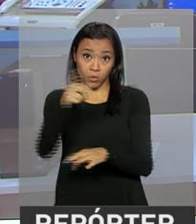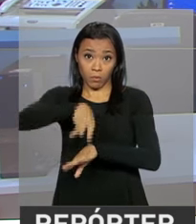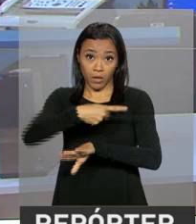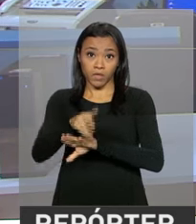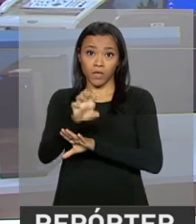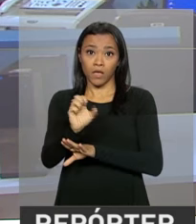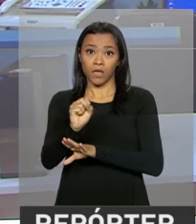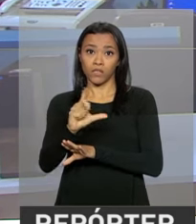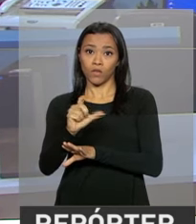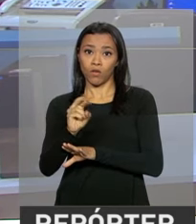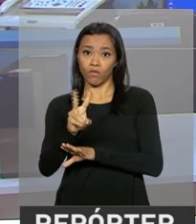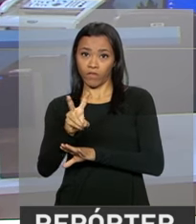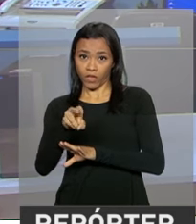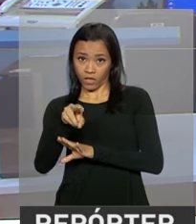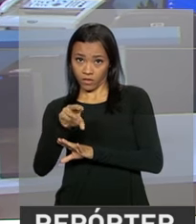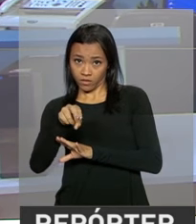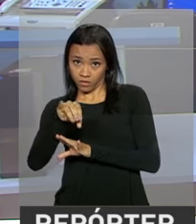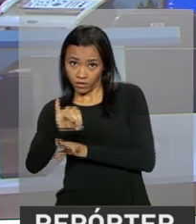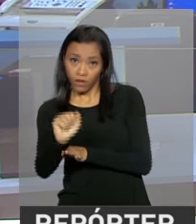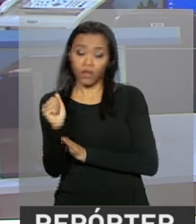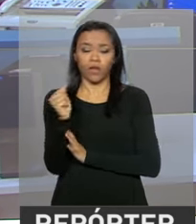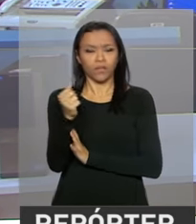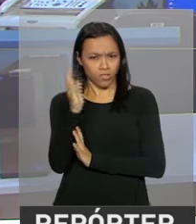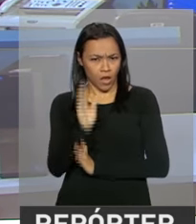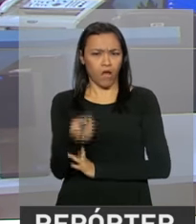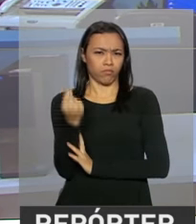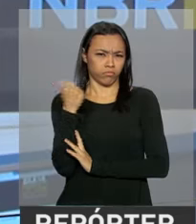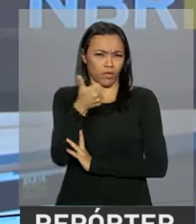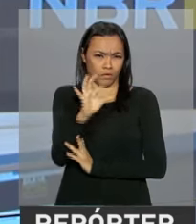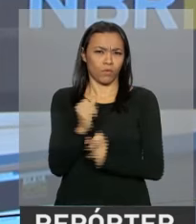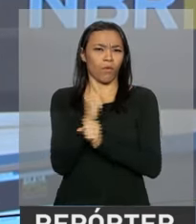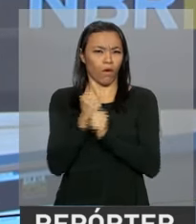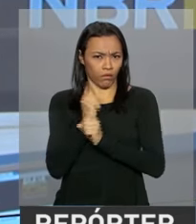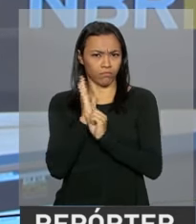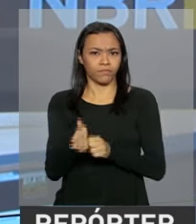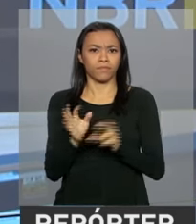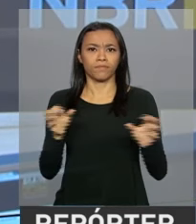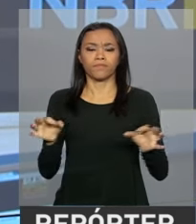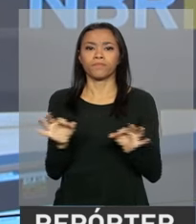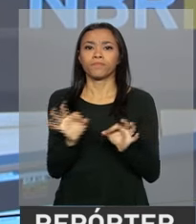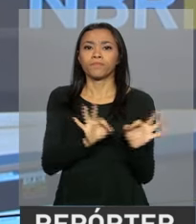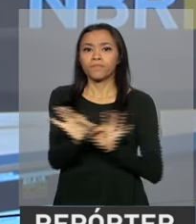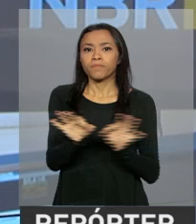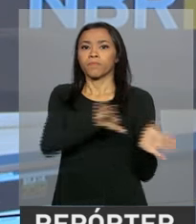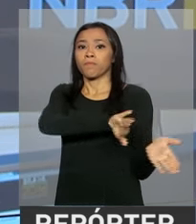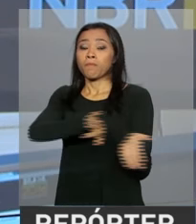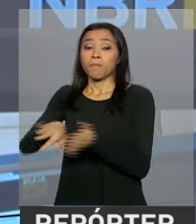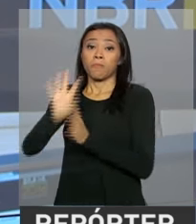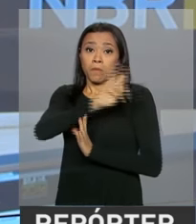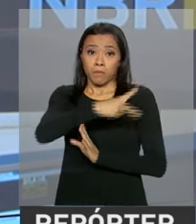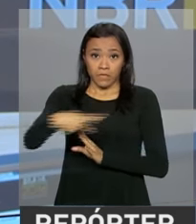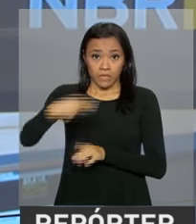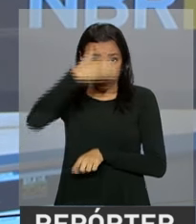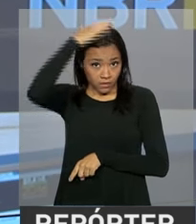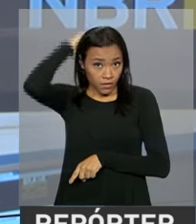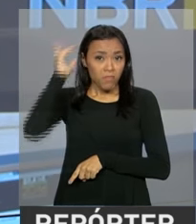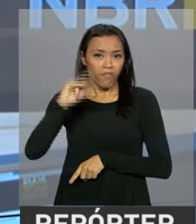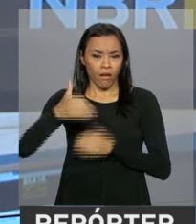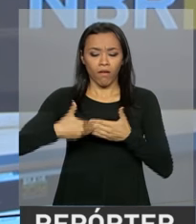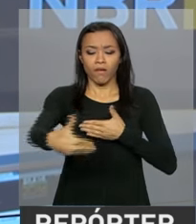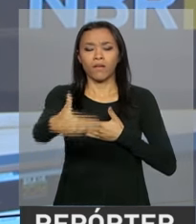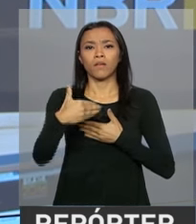criação do Santuário ocorre há 18 anos e o presidente em exercício Michel Temer vai se reunir com a equipe